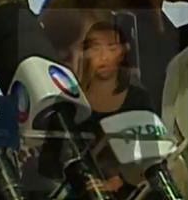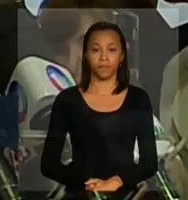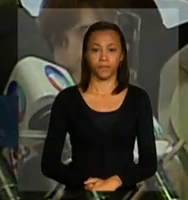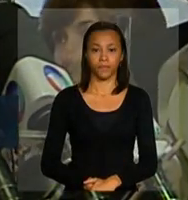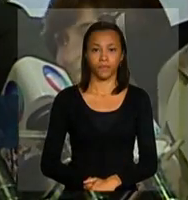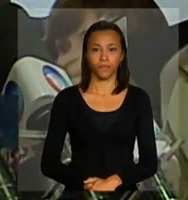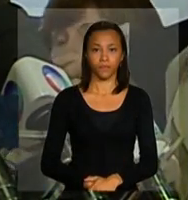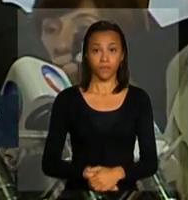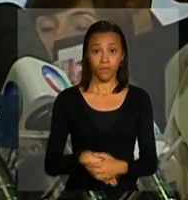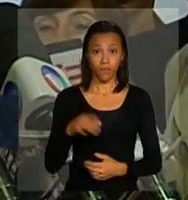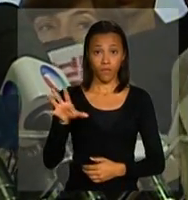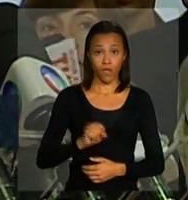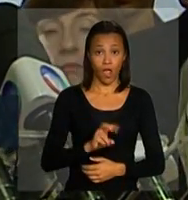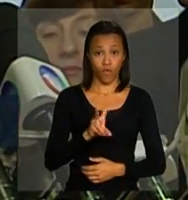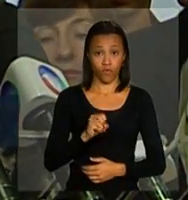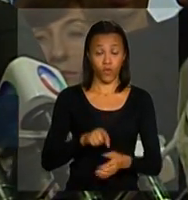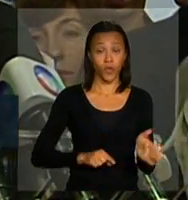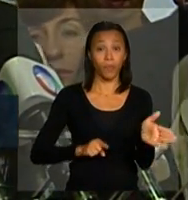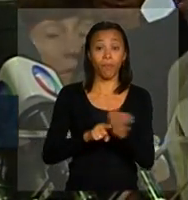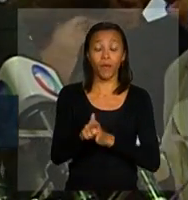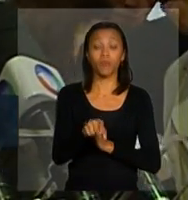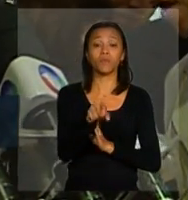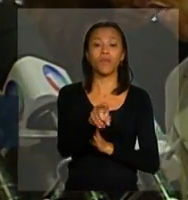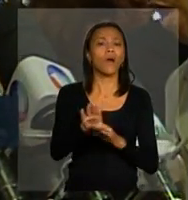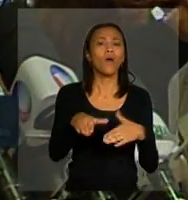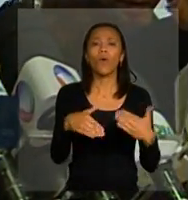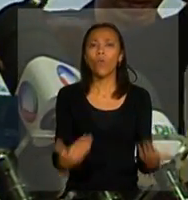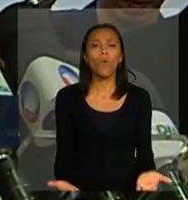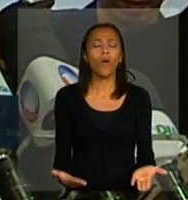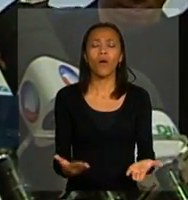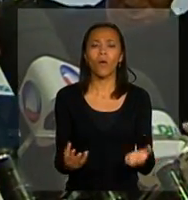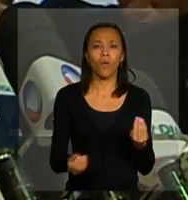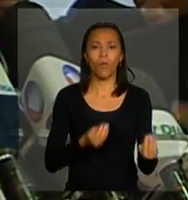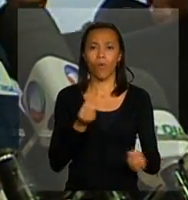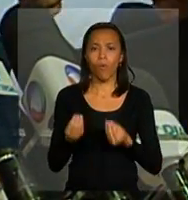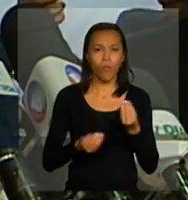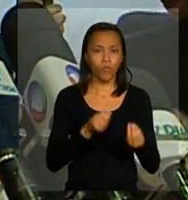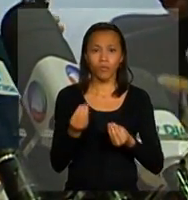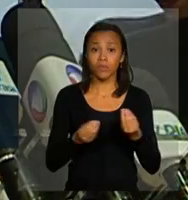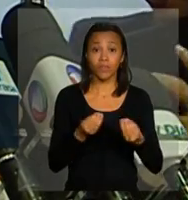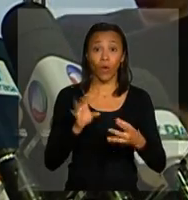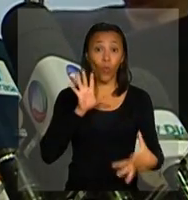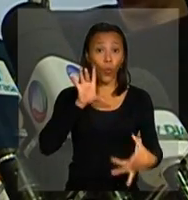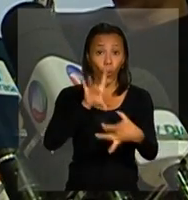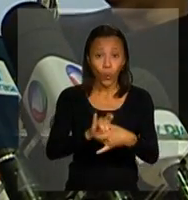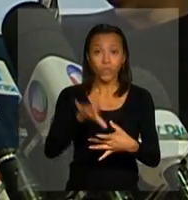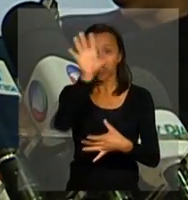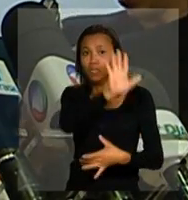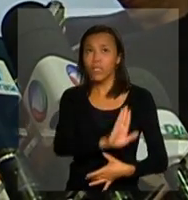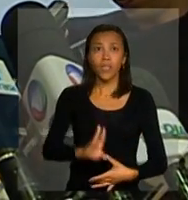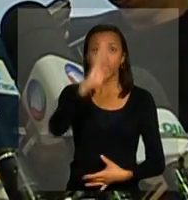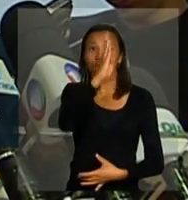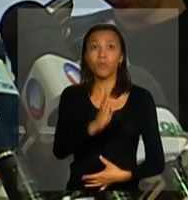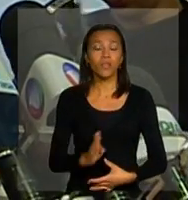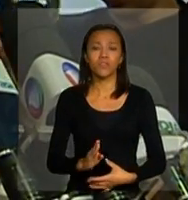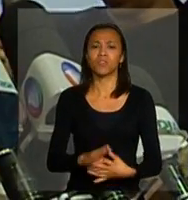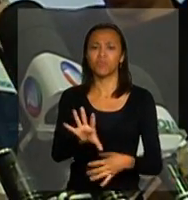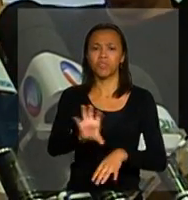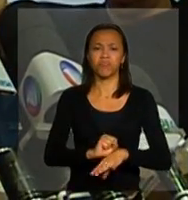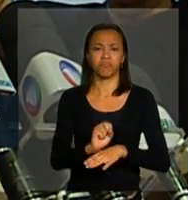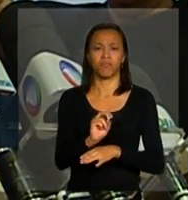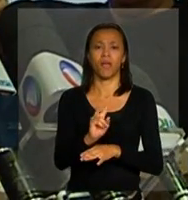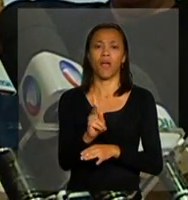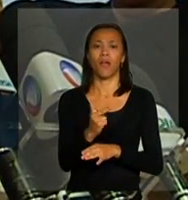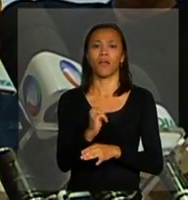ministro, nós estamos ao vivo. Eu queria perguntar ao senhor qual é o quadro epidemiológico de HIV no país hoje.